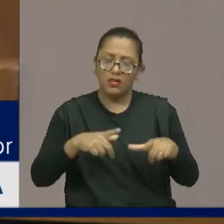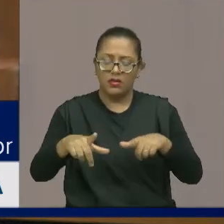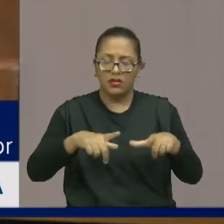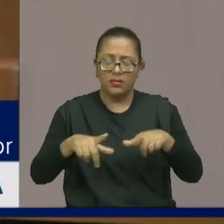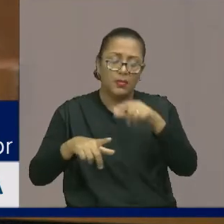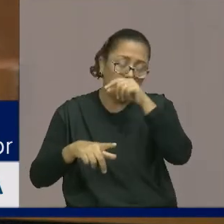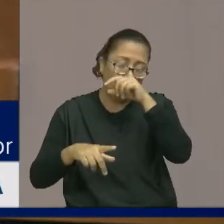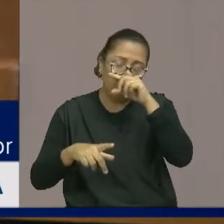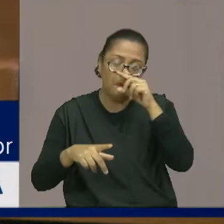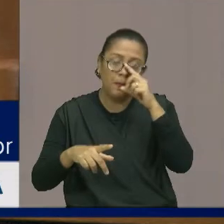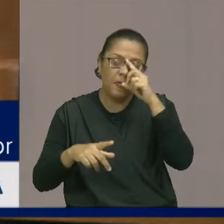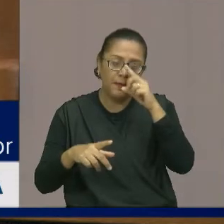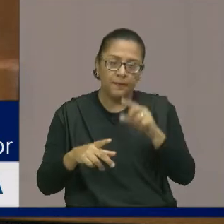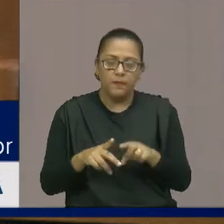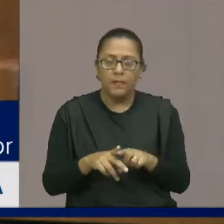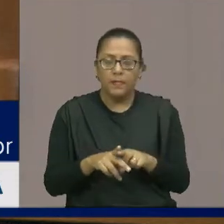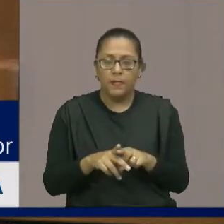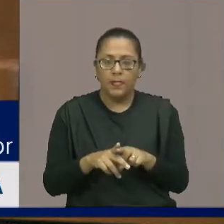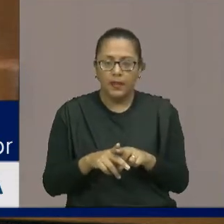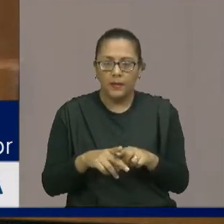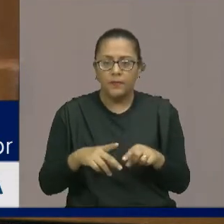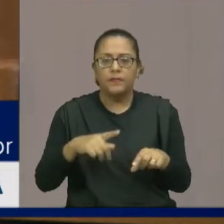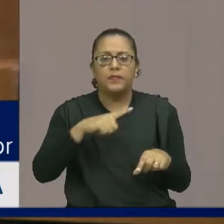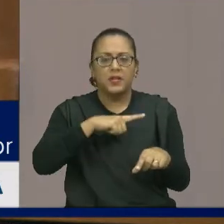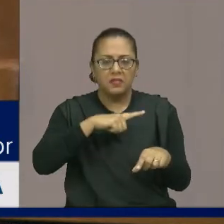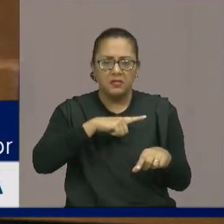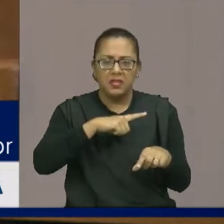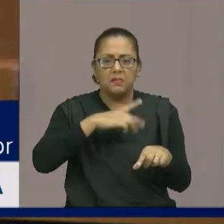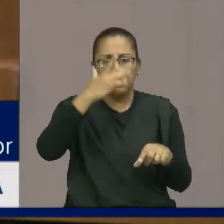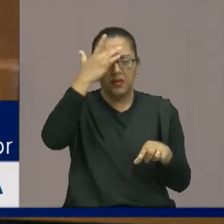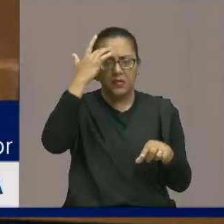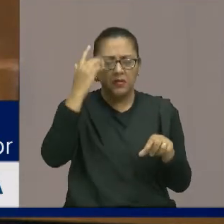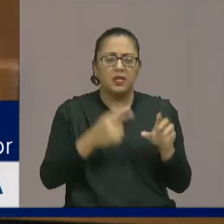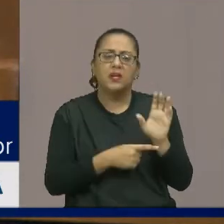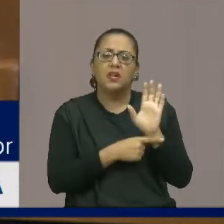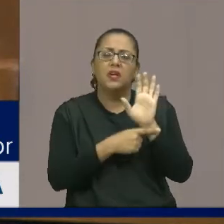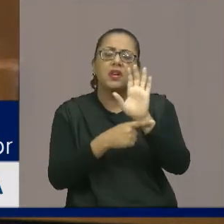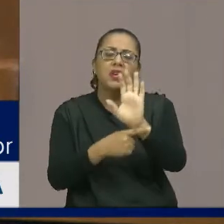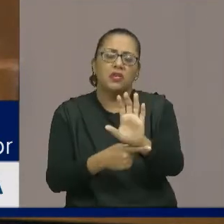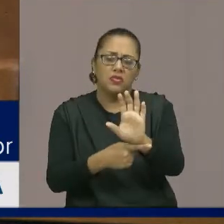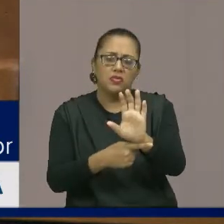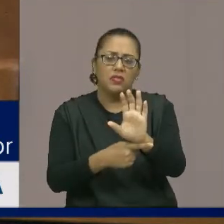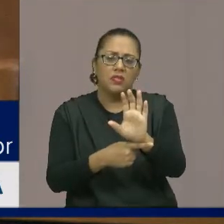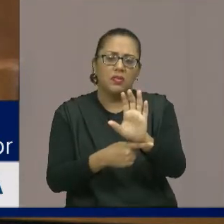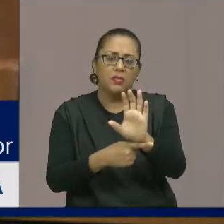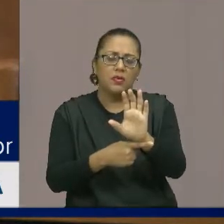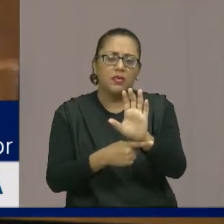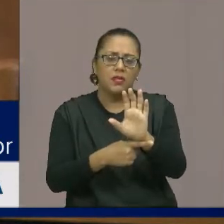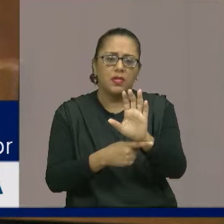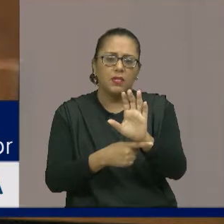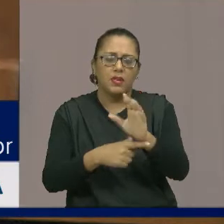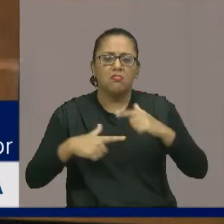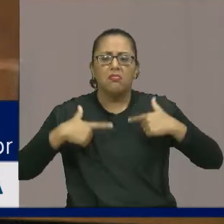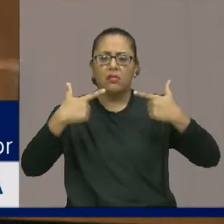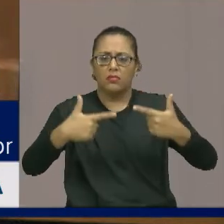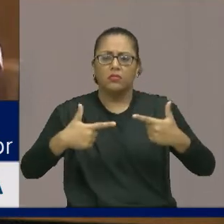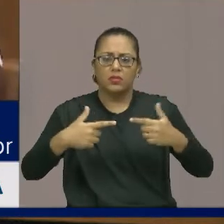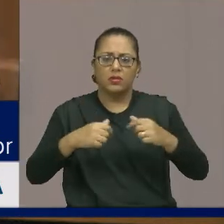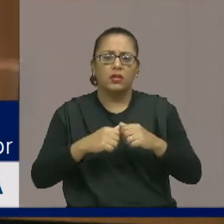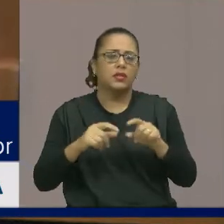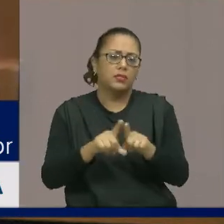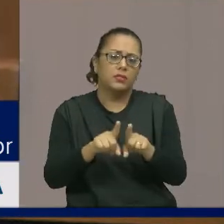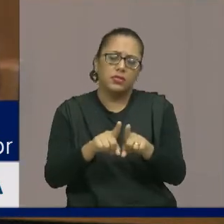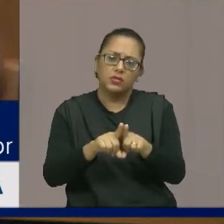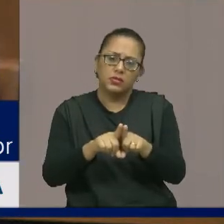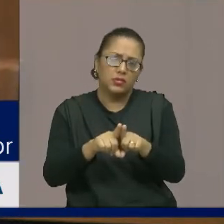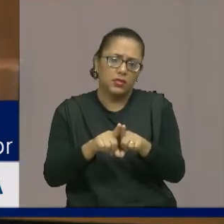professor que não pagou um centavo na academia pai de família. Começou comigo com 9 anos de idade em 86. Né? Muitos